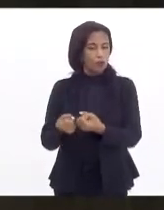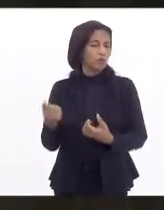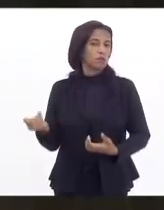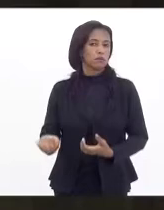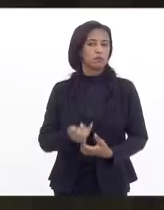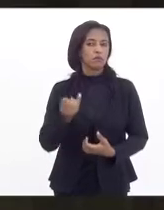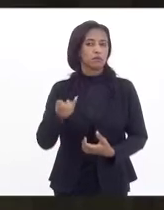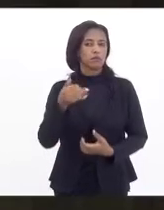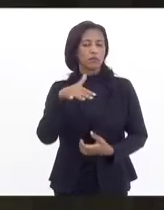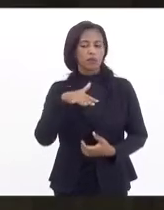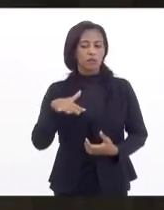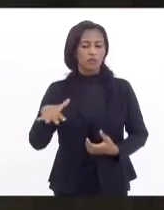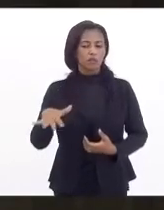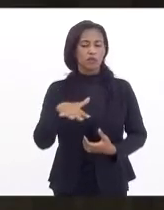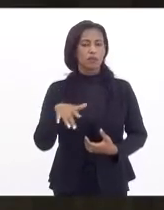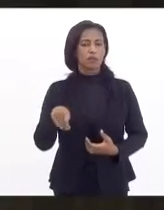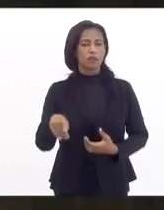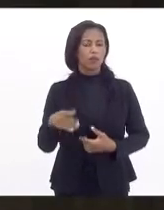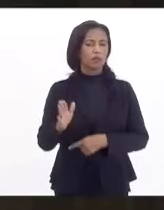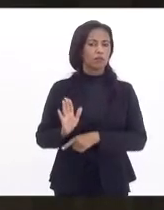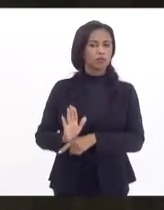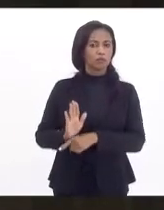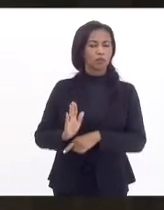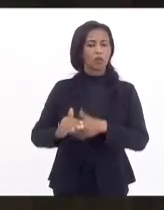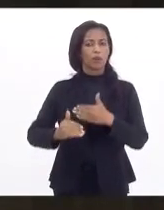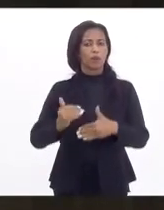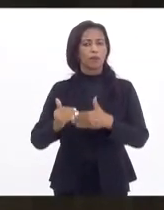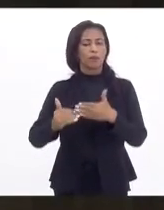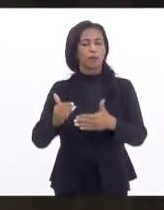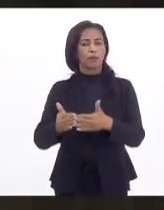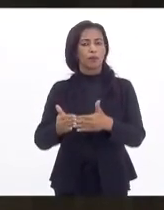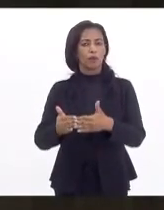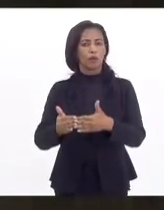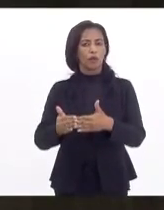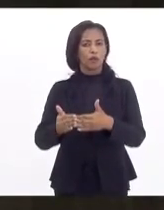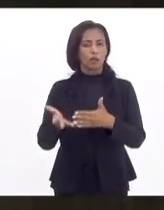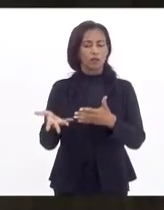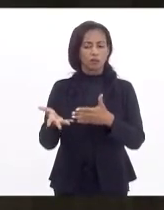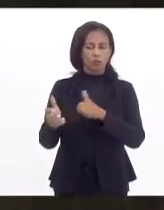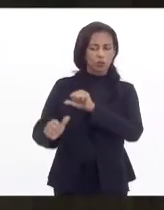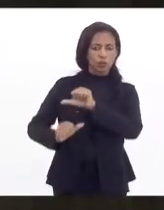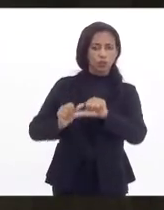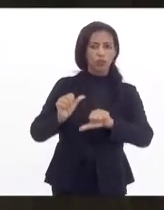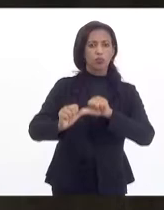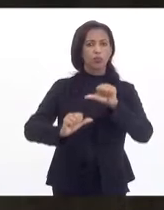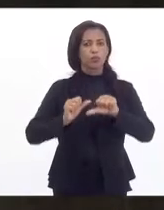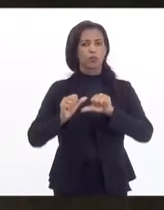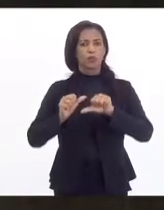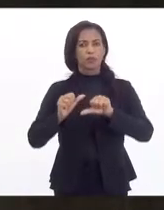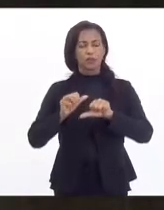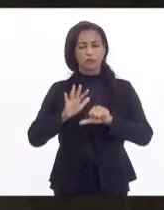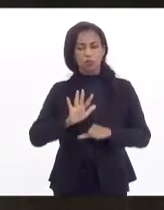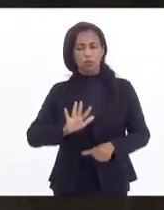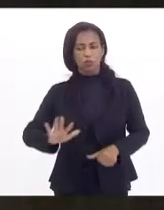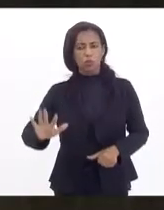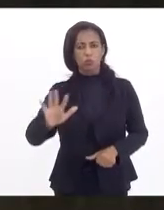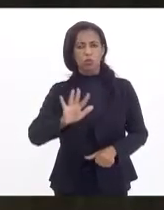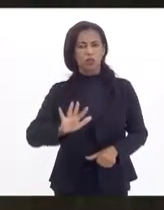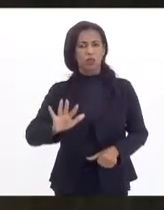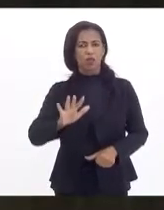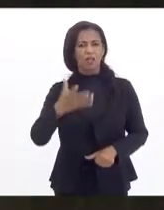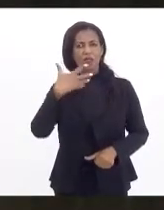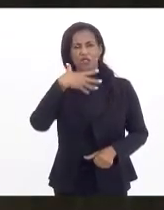vitalidade desse espaço para contribuir no processo de revitalização de uma área que estava